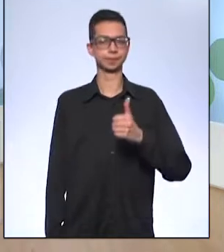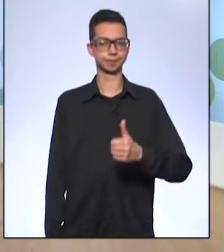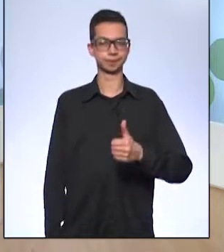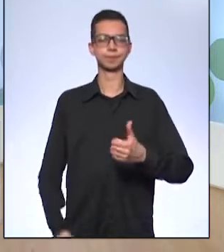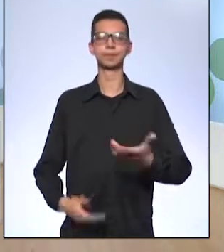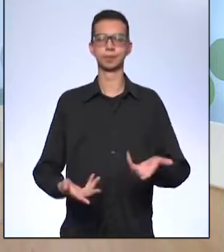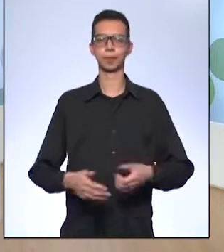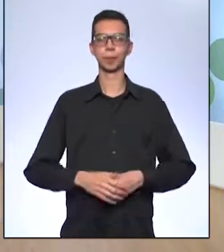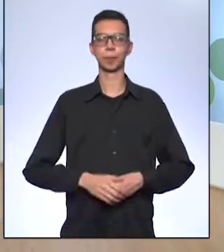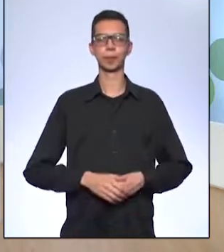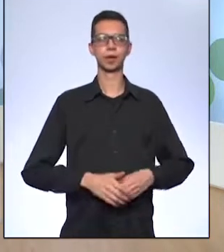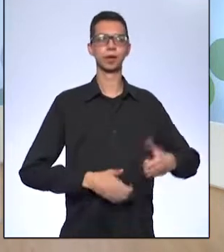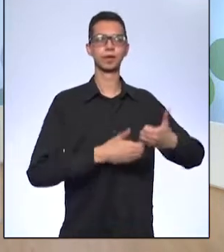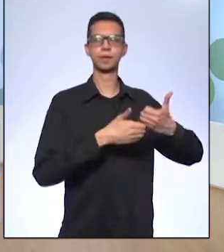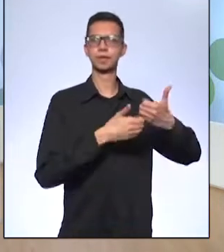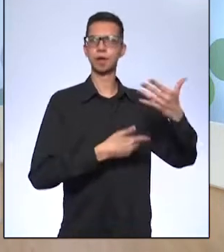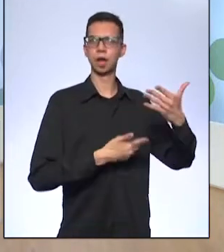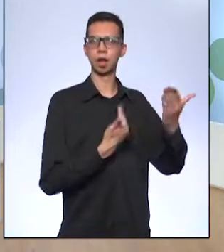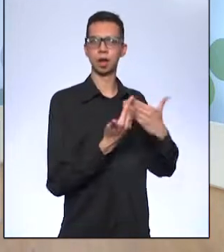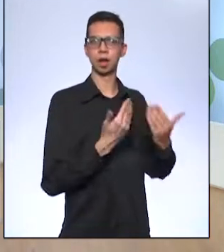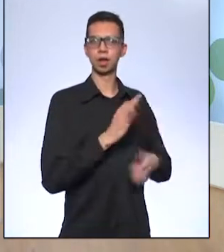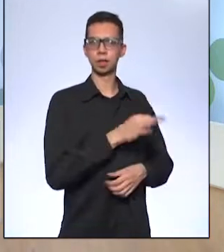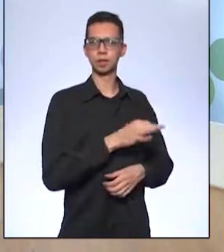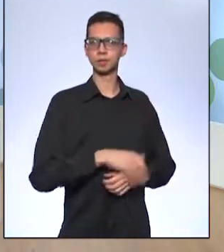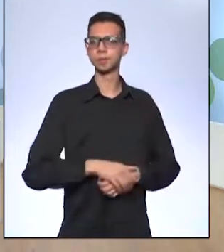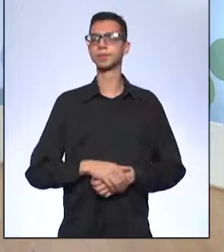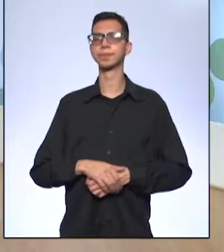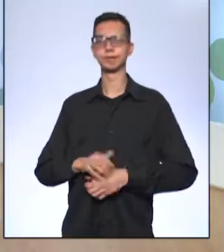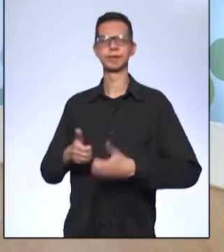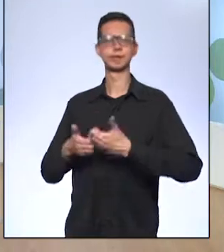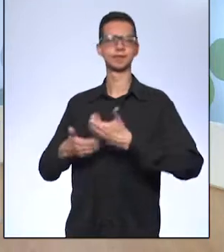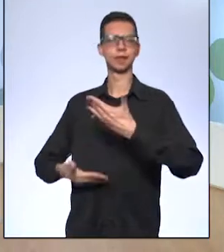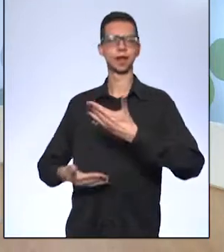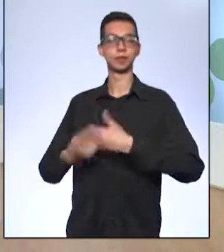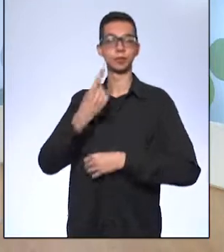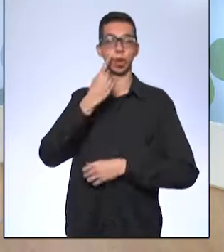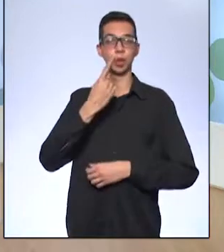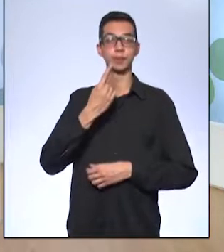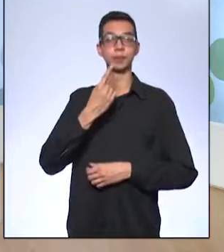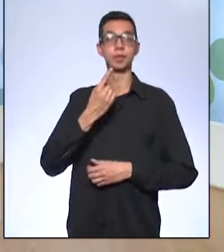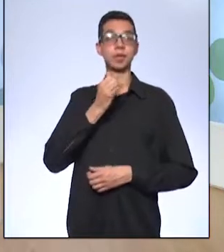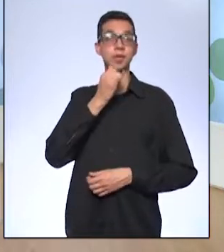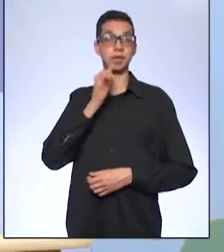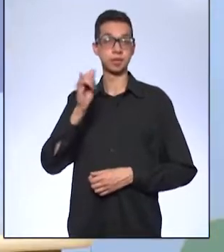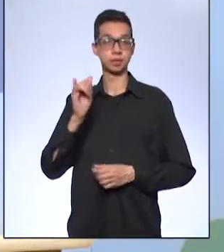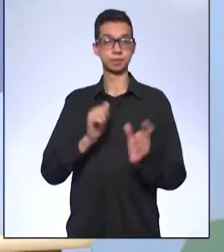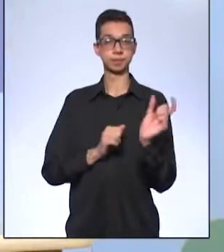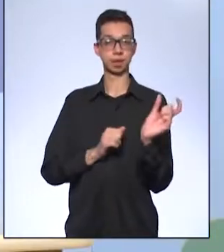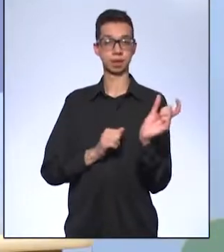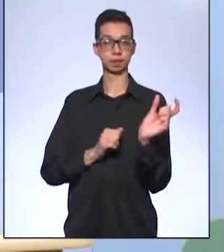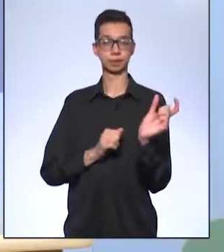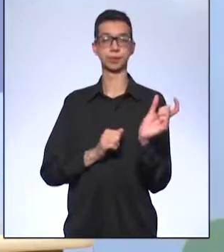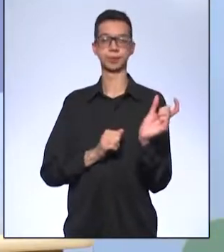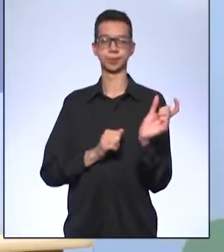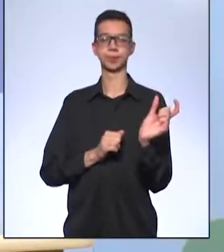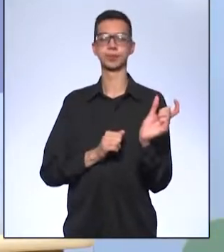Antônia? Várias. A palavra que mais apareceu foi electricity, hour,